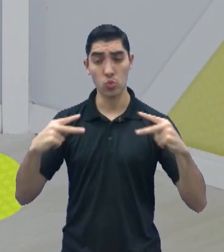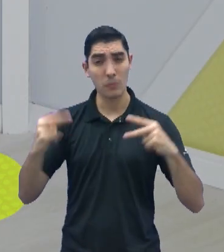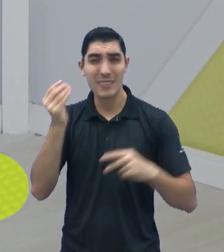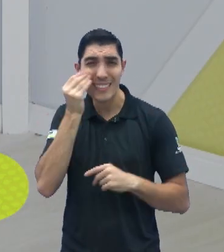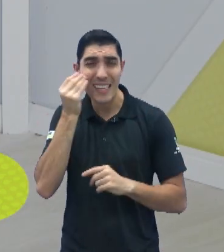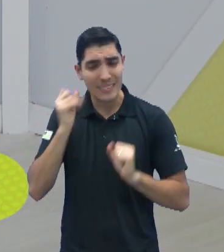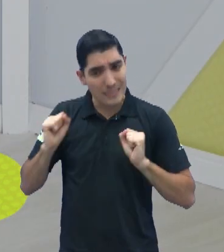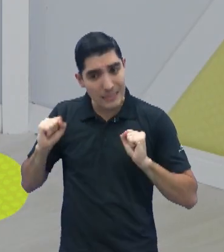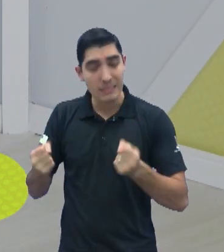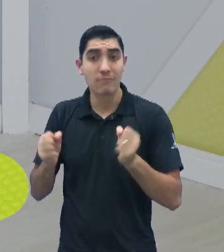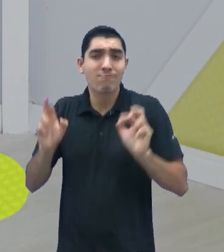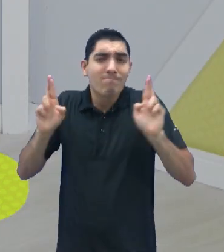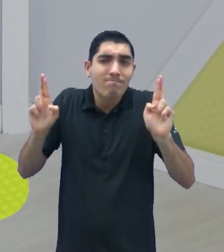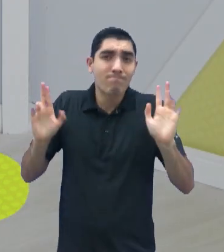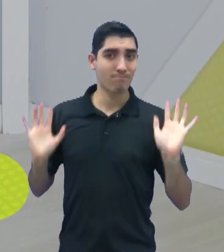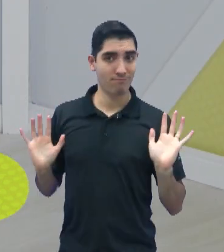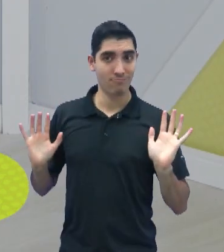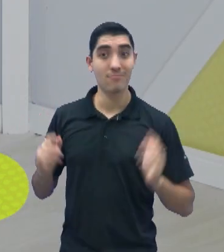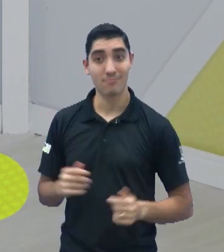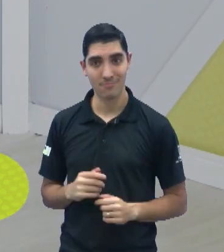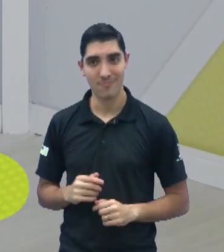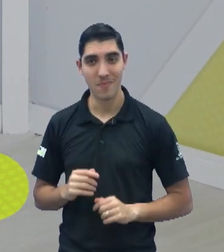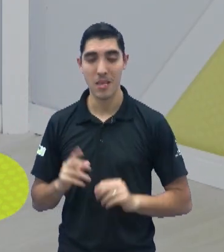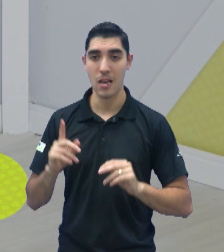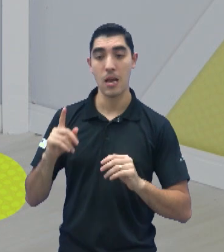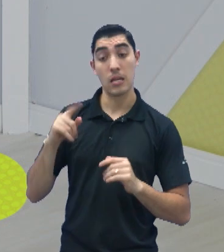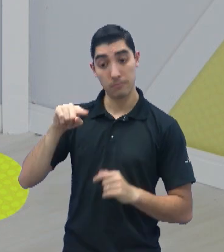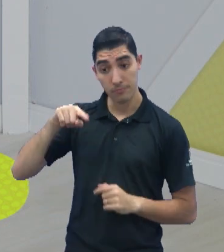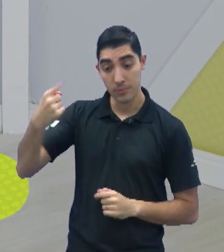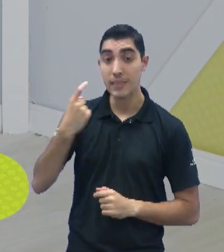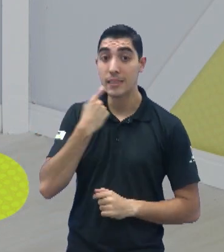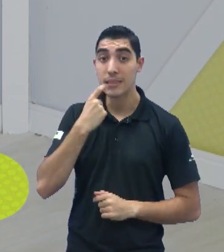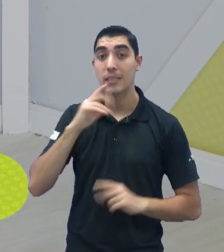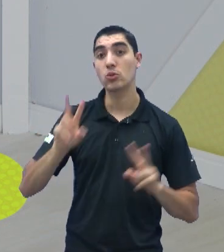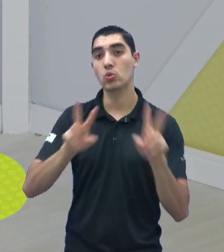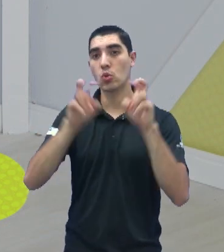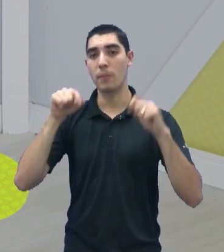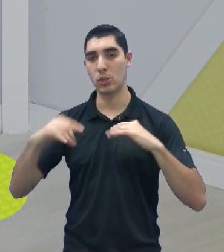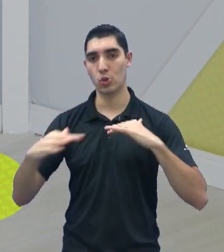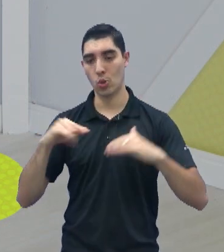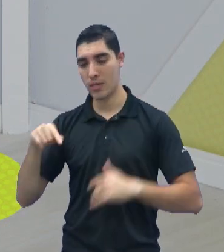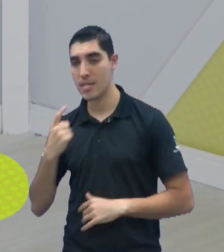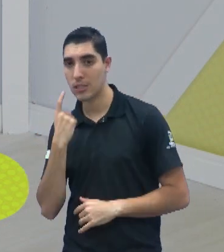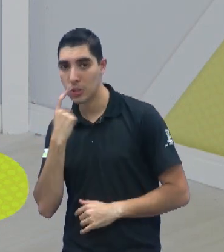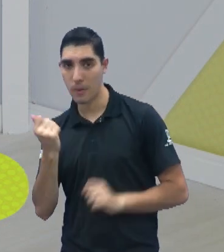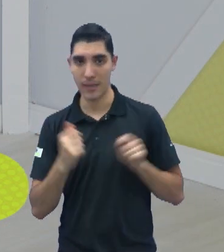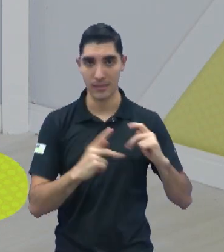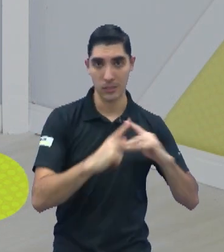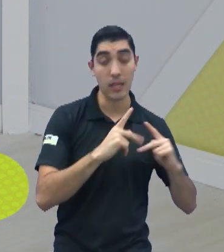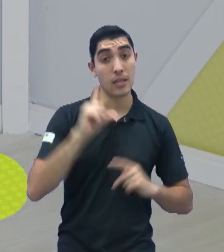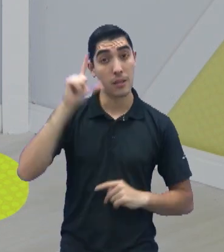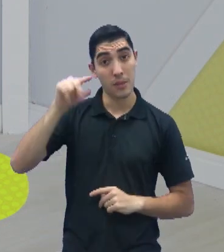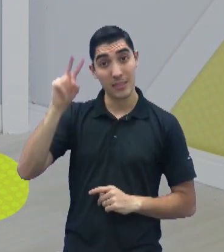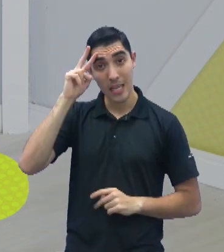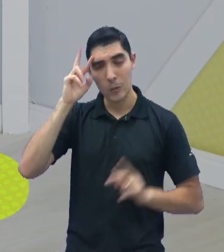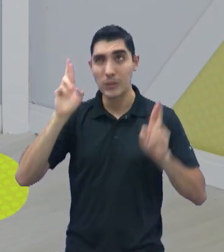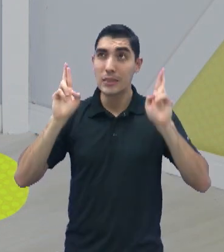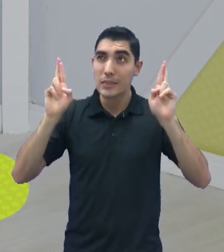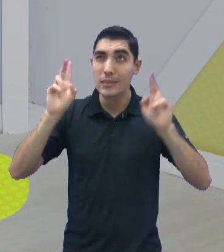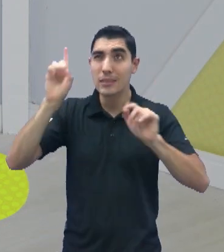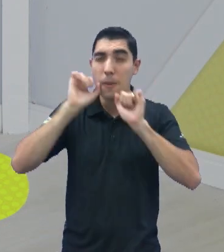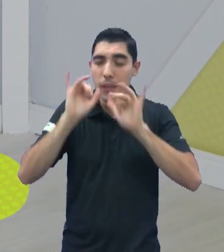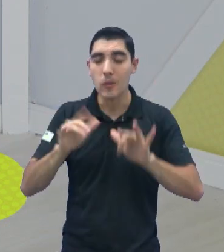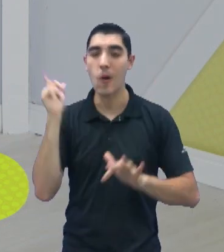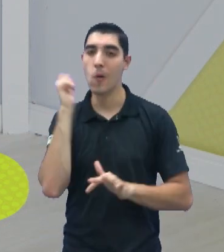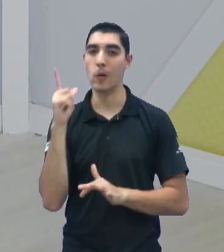que dá certo. Por que não? Vamos torcer. Sexta-feira a gente fala mais sobre esse confronto e na segunda-feira, se Deus quiser, a gente vem com a classificação do